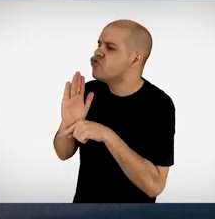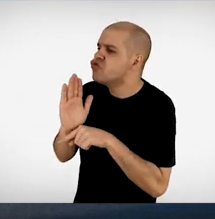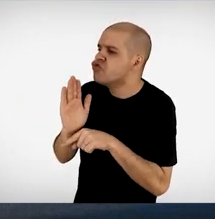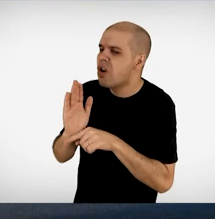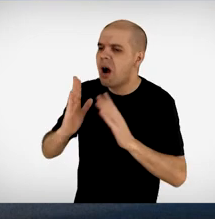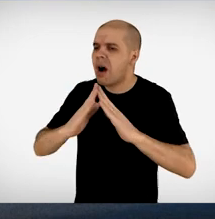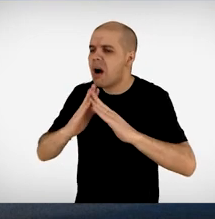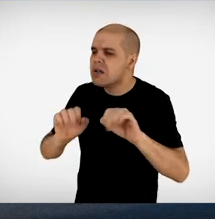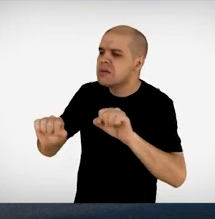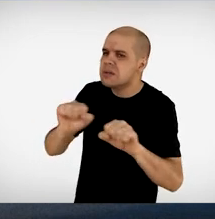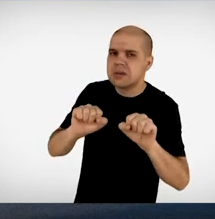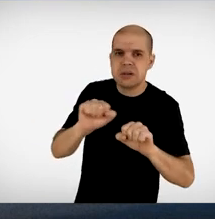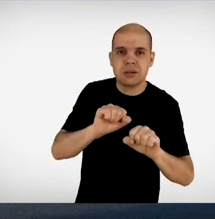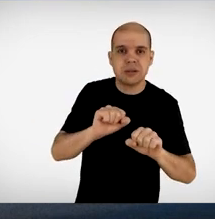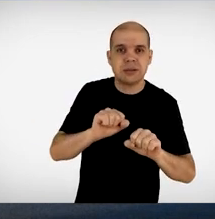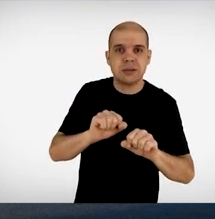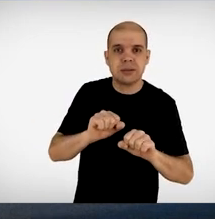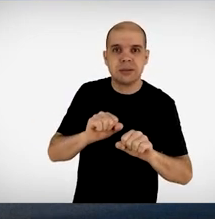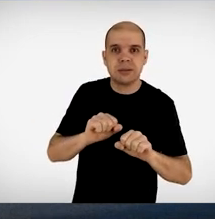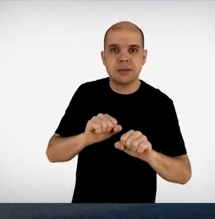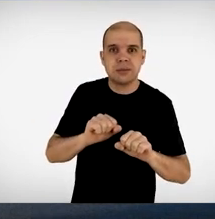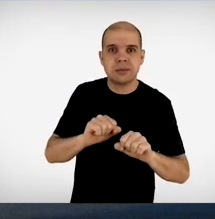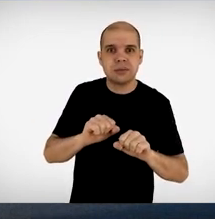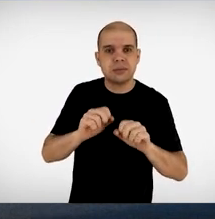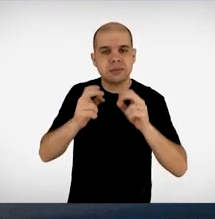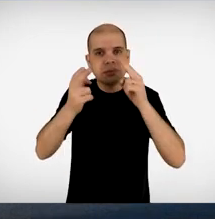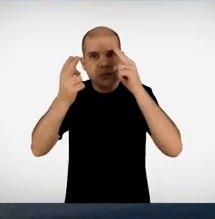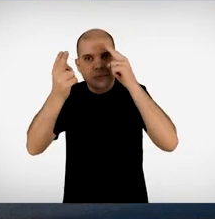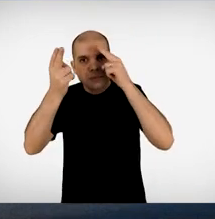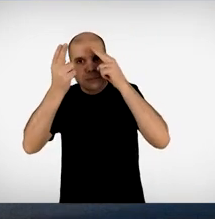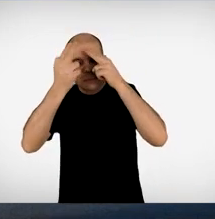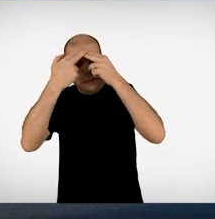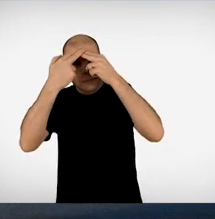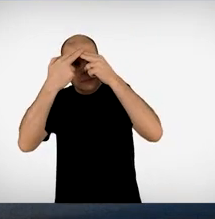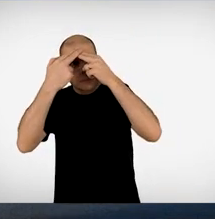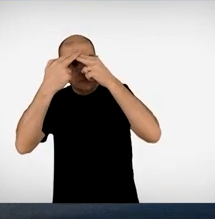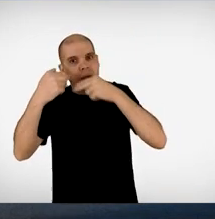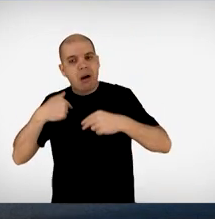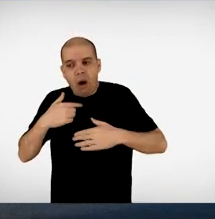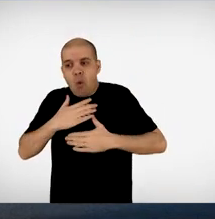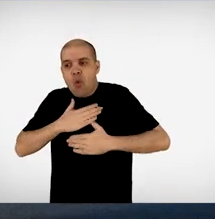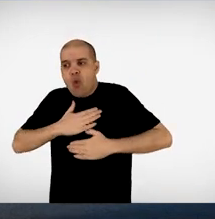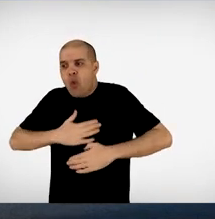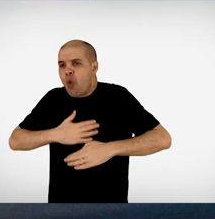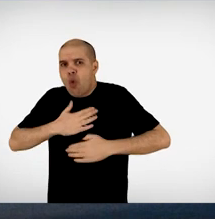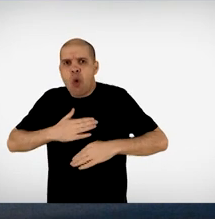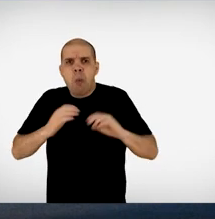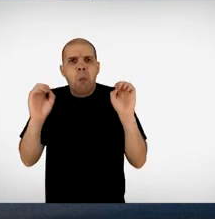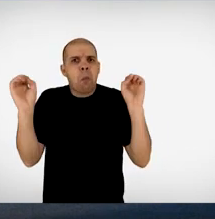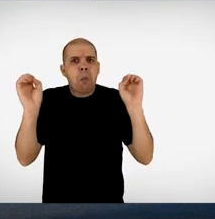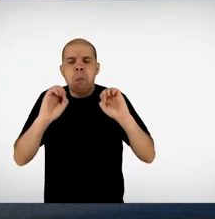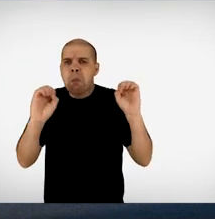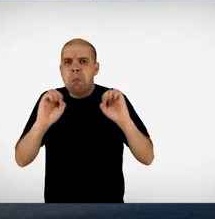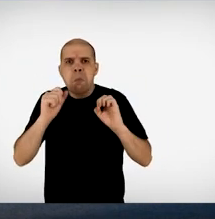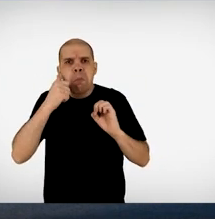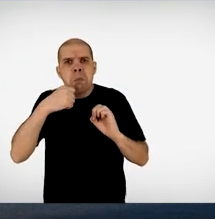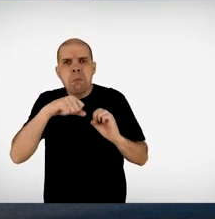hoje numa pessoa que não consegue não ser perseguida pela uma cabeça que não para um